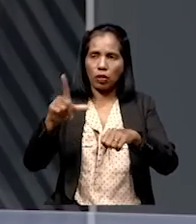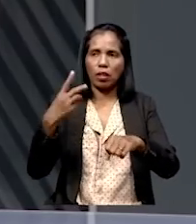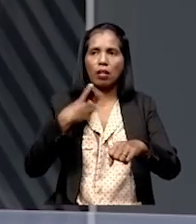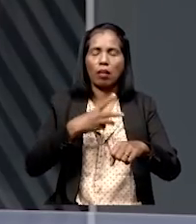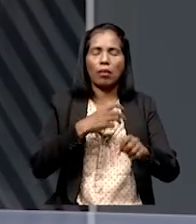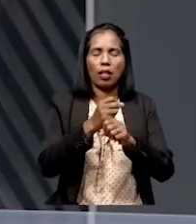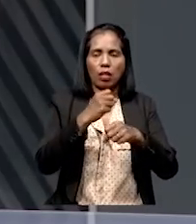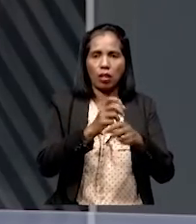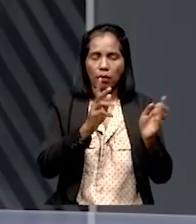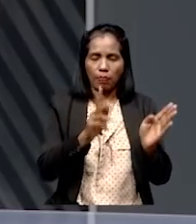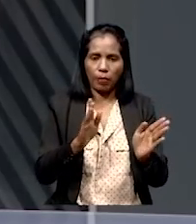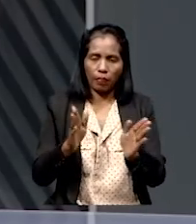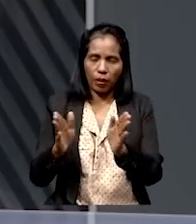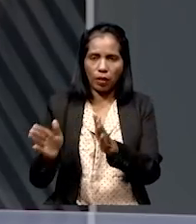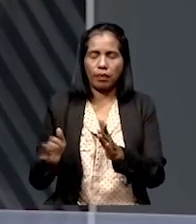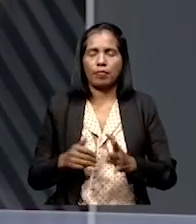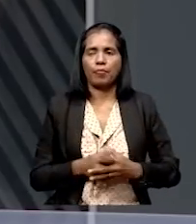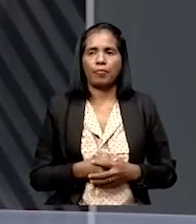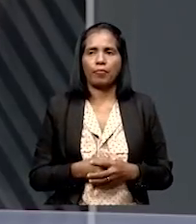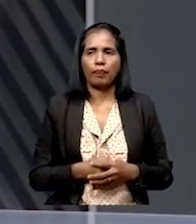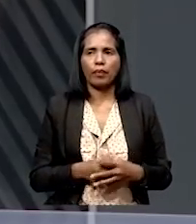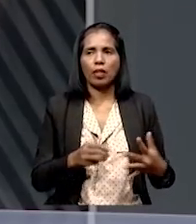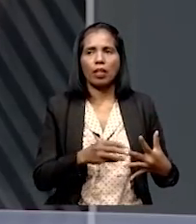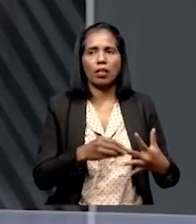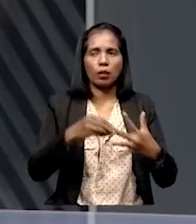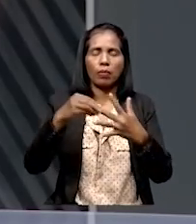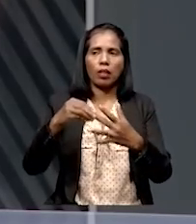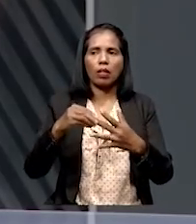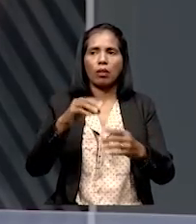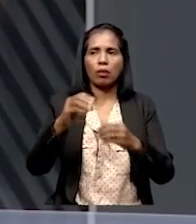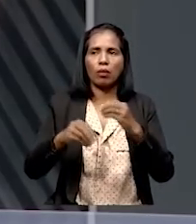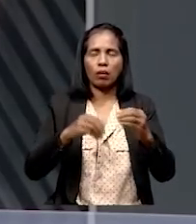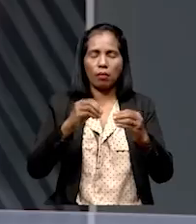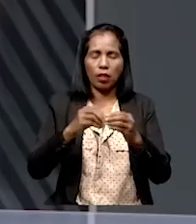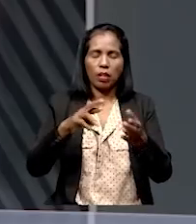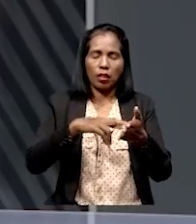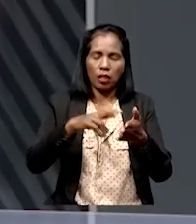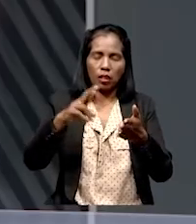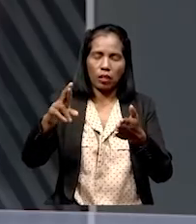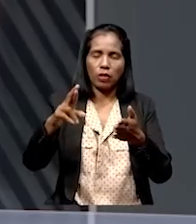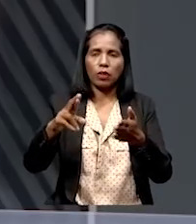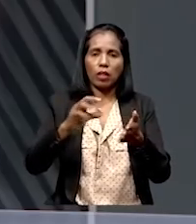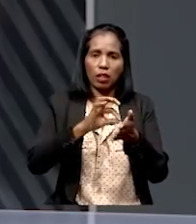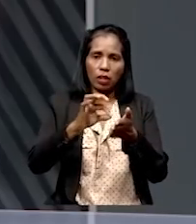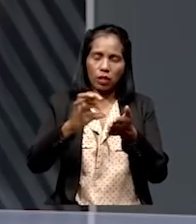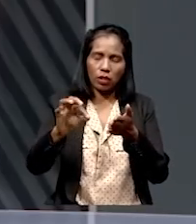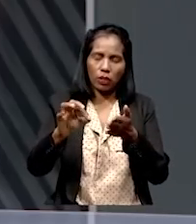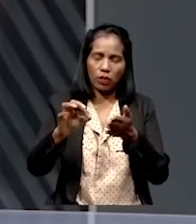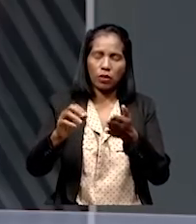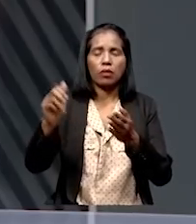preparados para o candidato do do NBSNRT nós